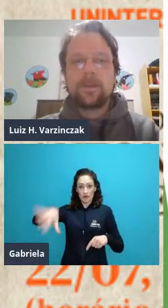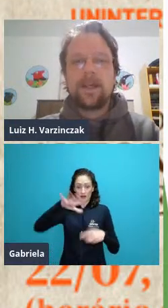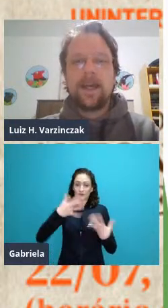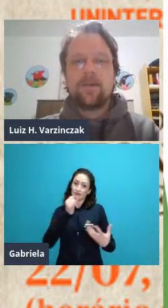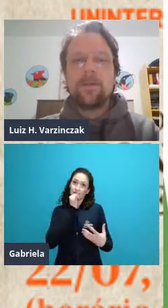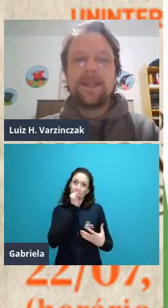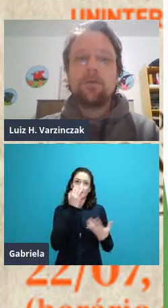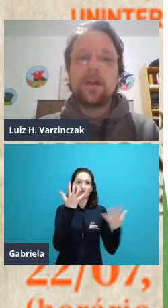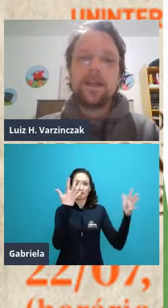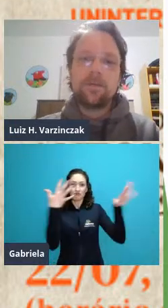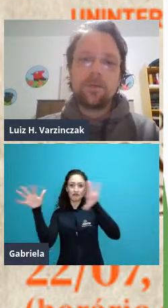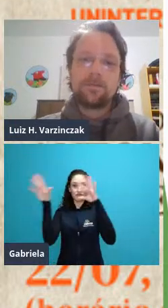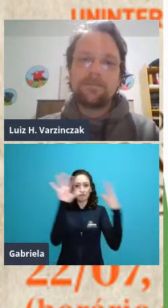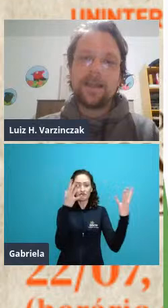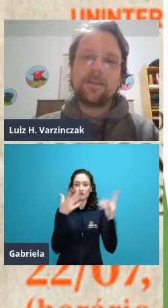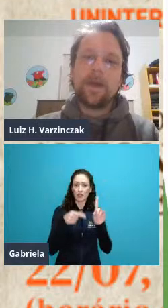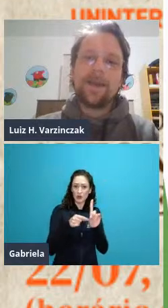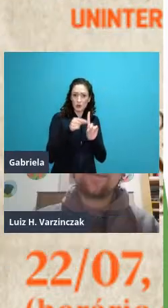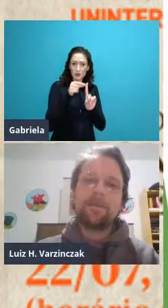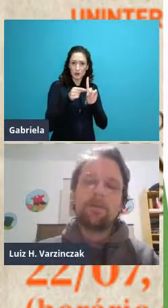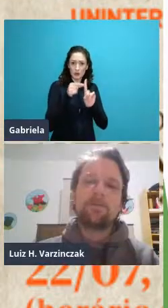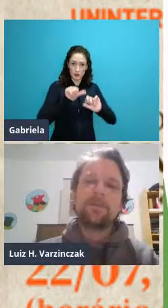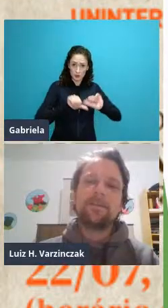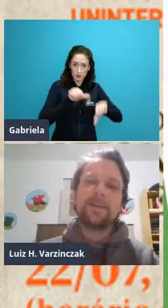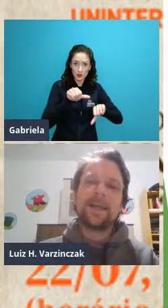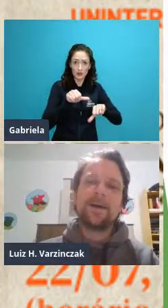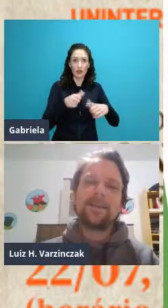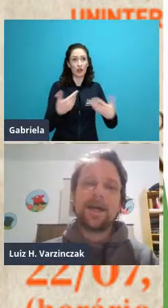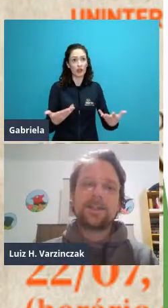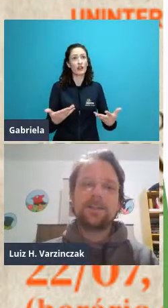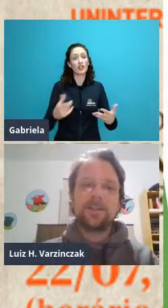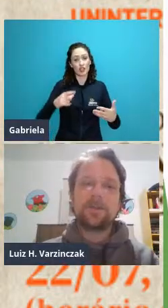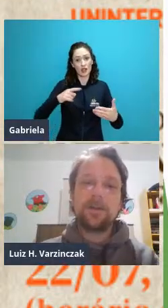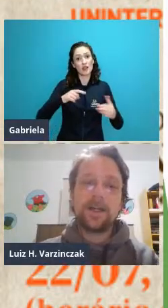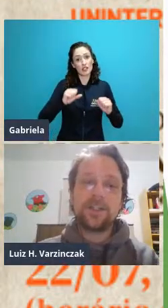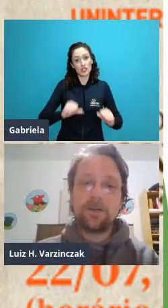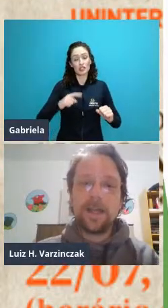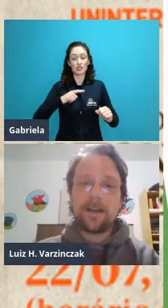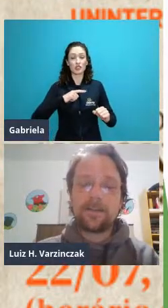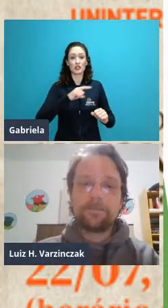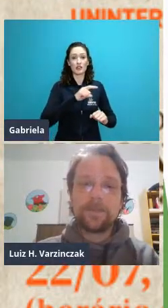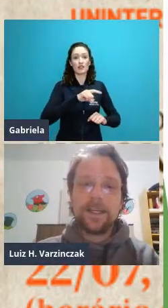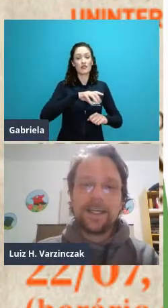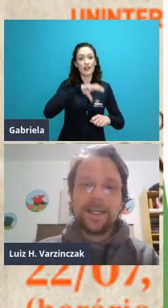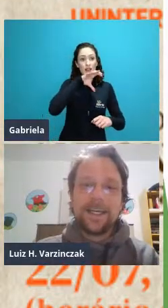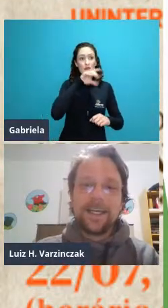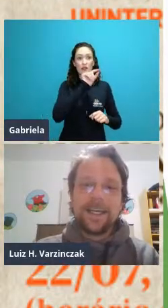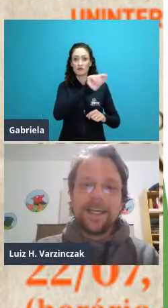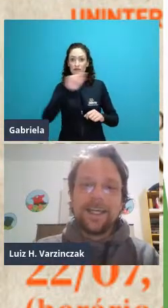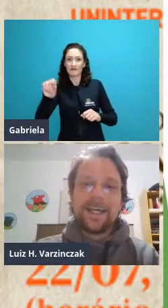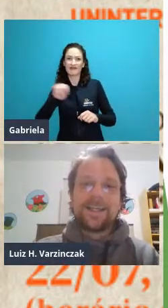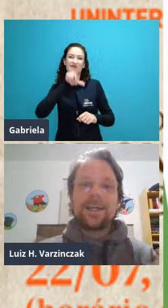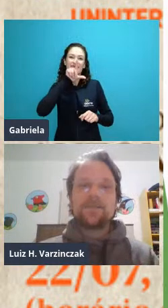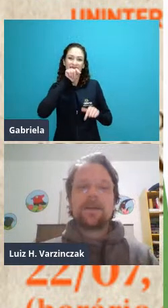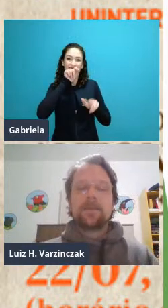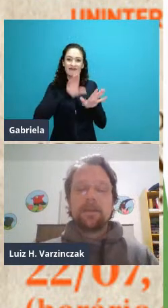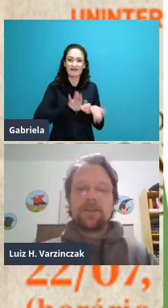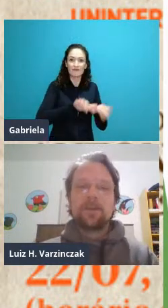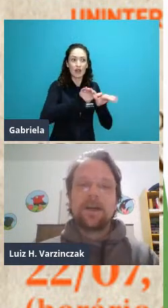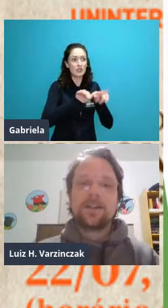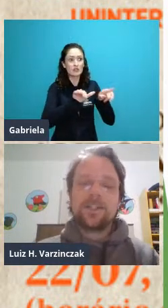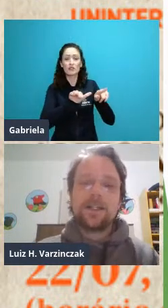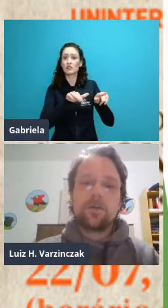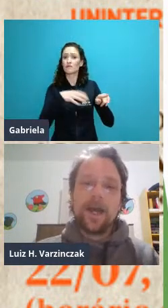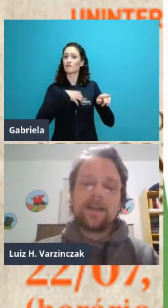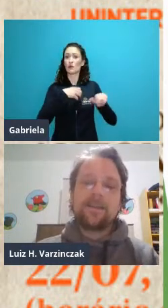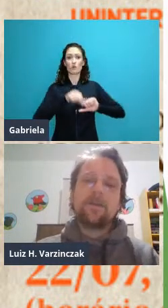muito o metabolismo das espécies a ponto de afetar a taxa de batimento cardíaco delas. E a taxa de